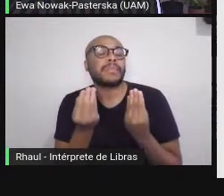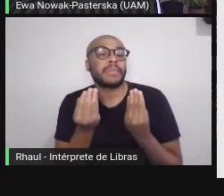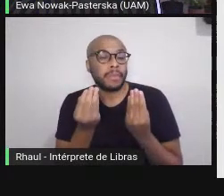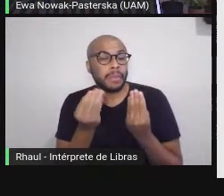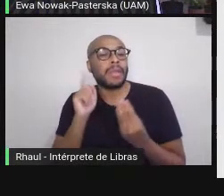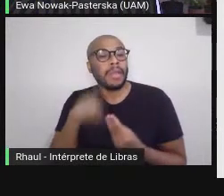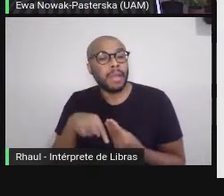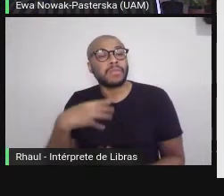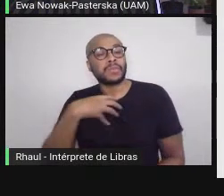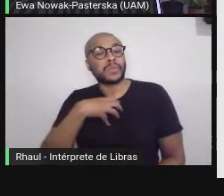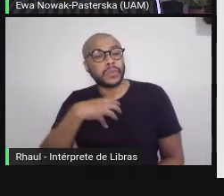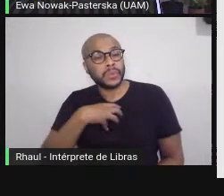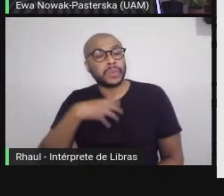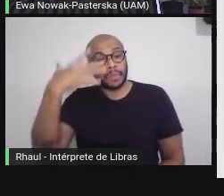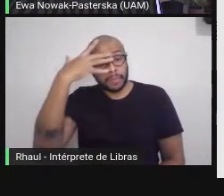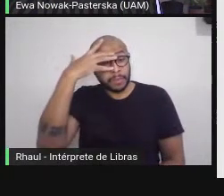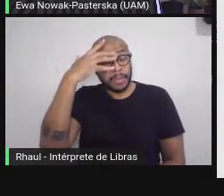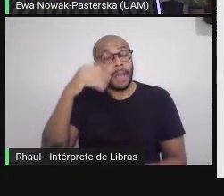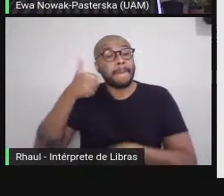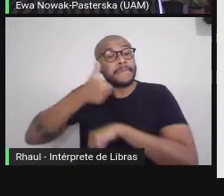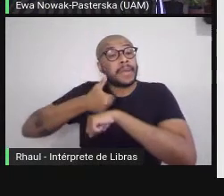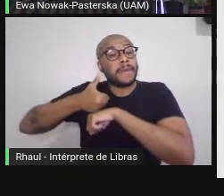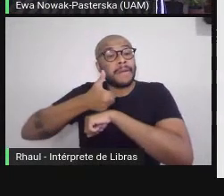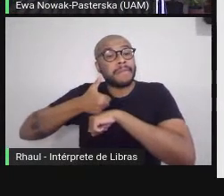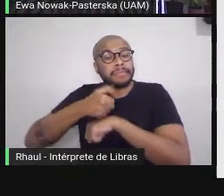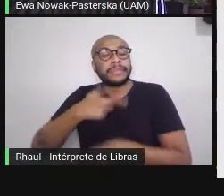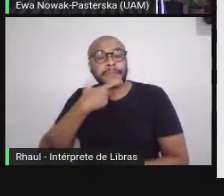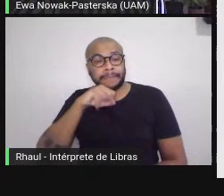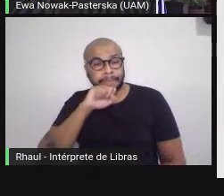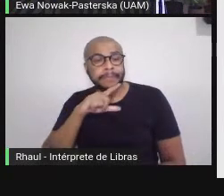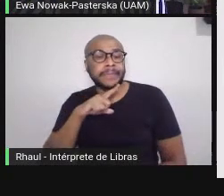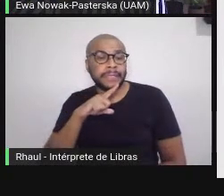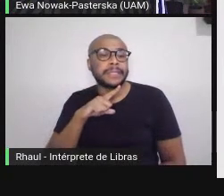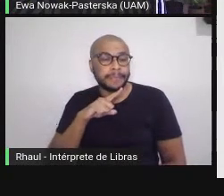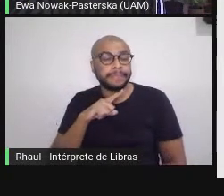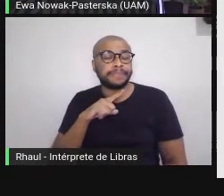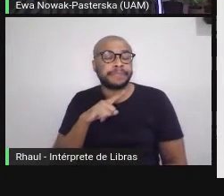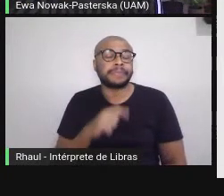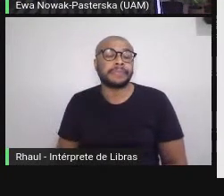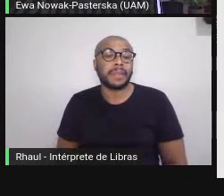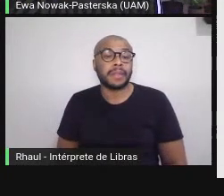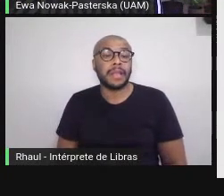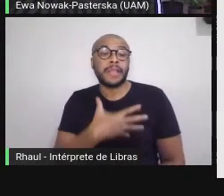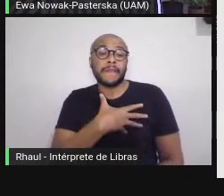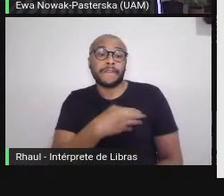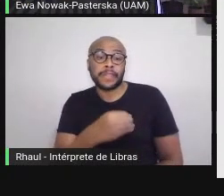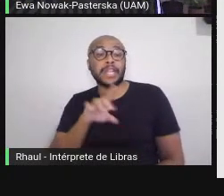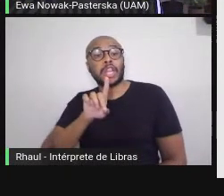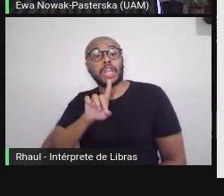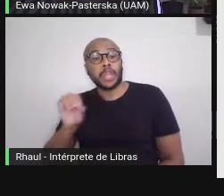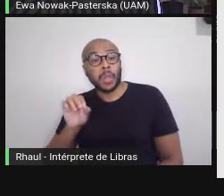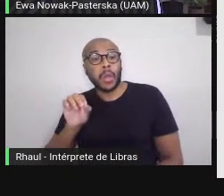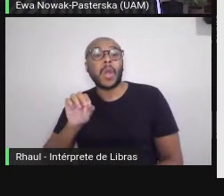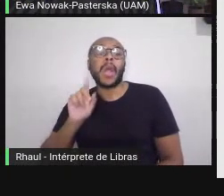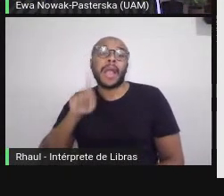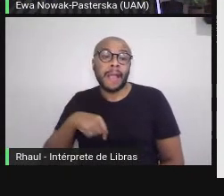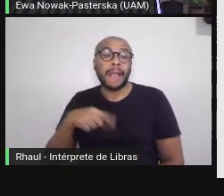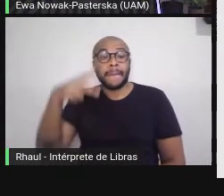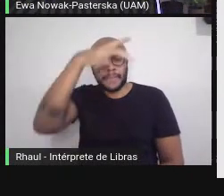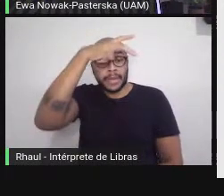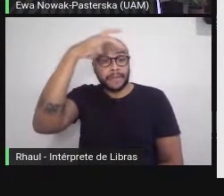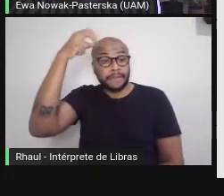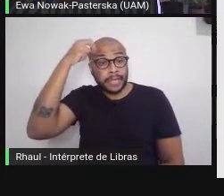uma formação a partir da profissão do pai. Wójcik seria filho do prefeito do